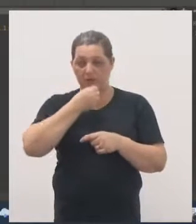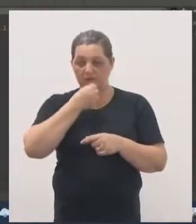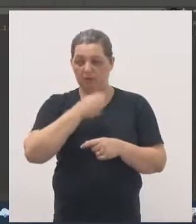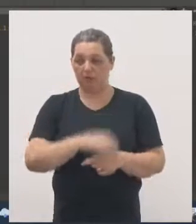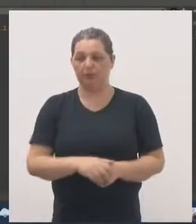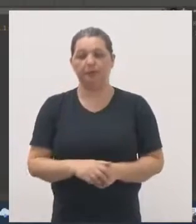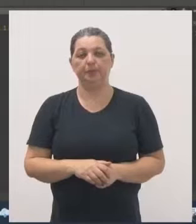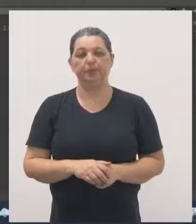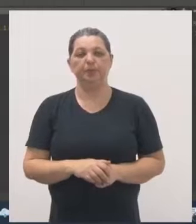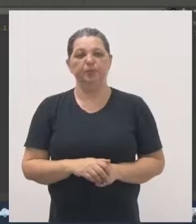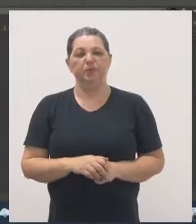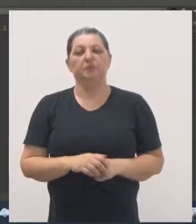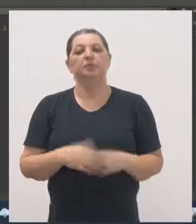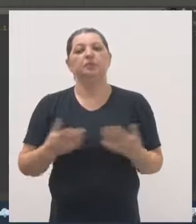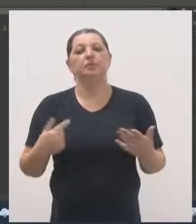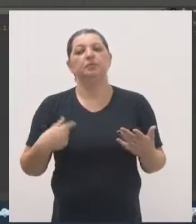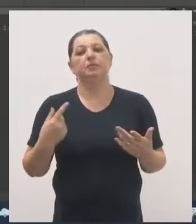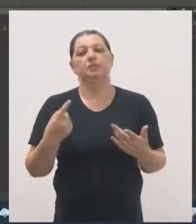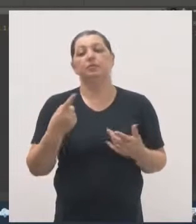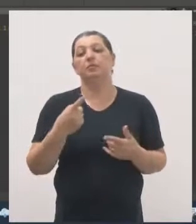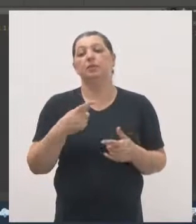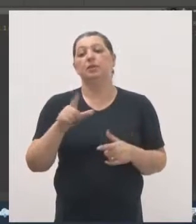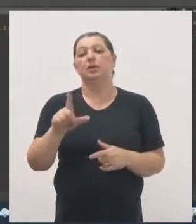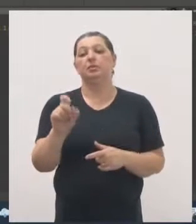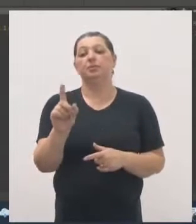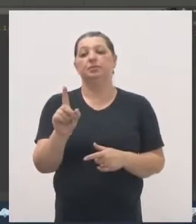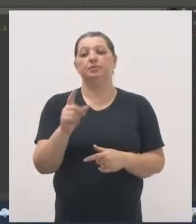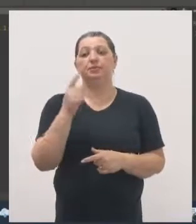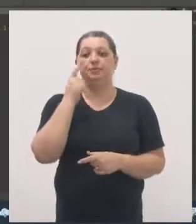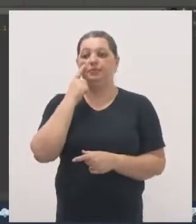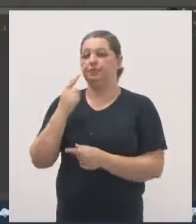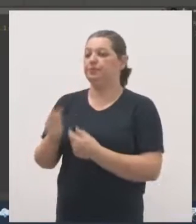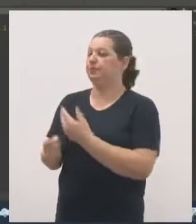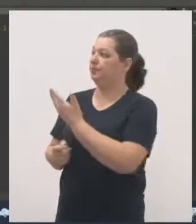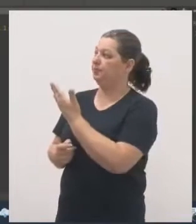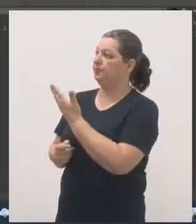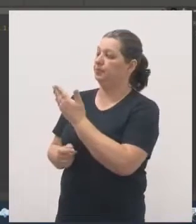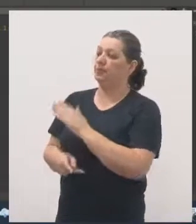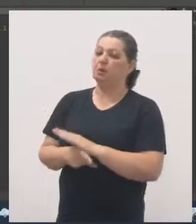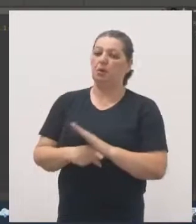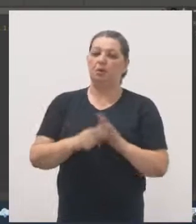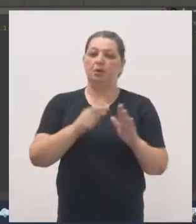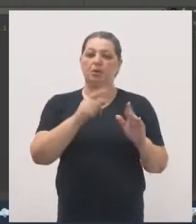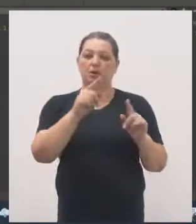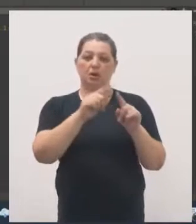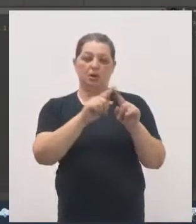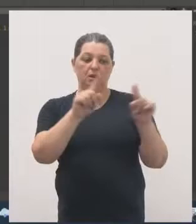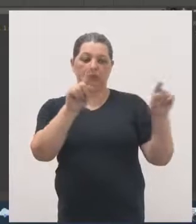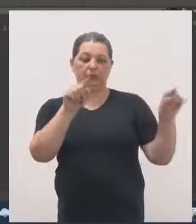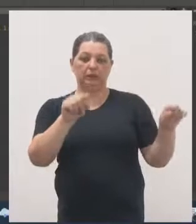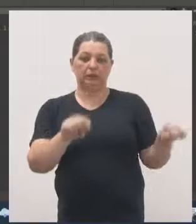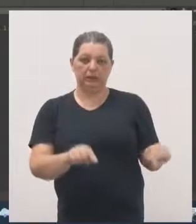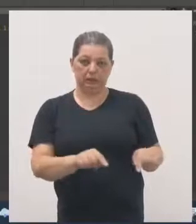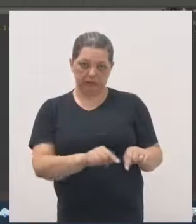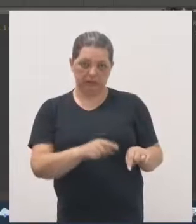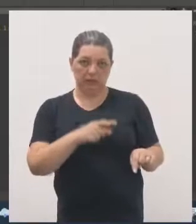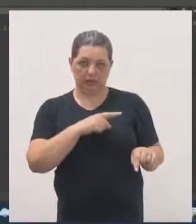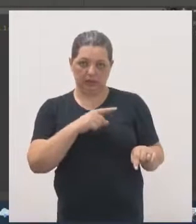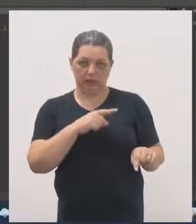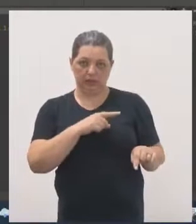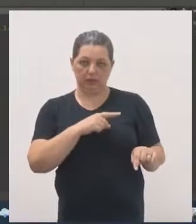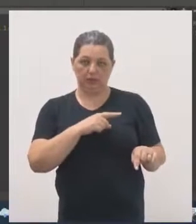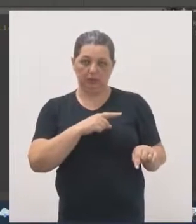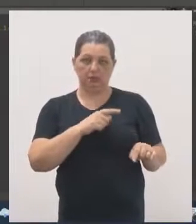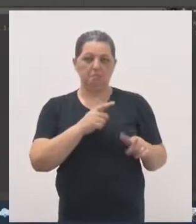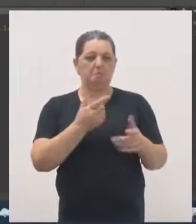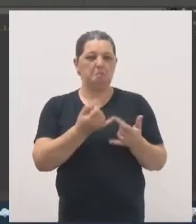né, de gravação de áudio, você vai clicar aqui, ó, tá vendo esse espaço que a gente tem aqui, que teoricamente está